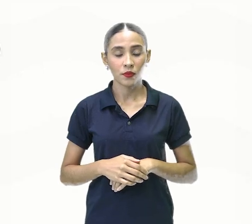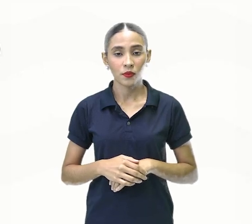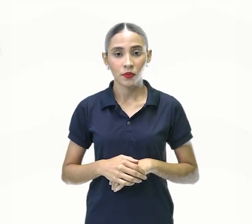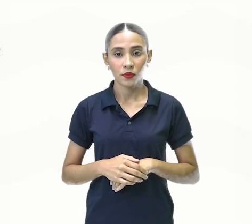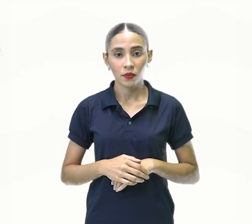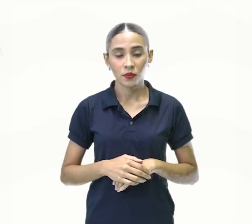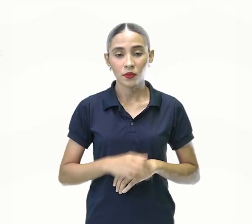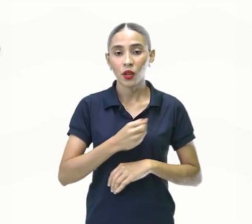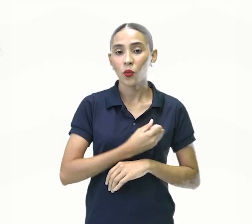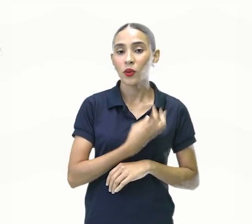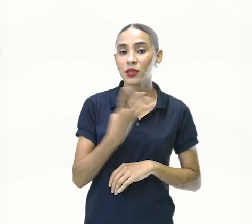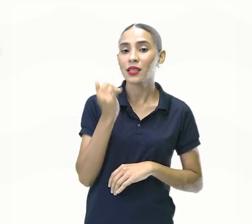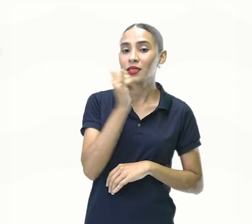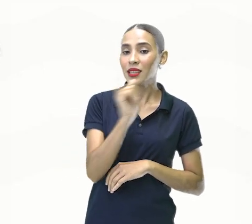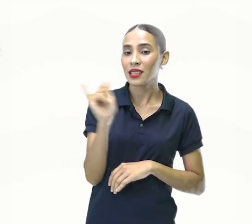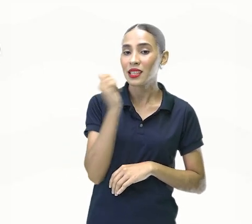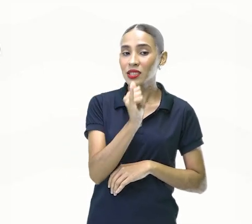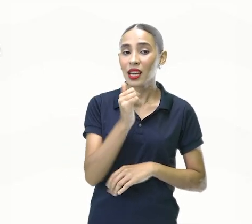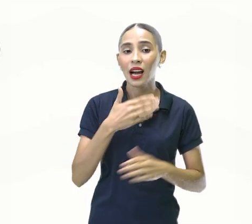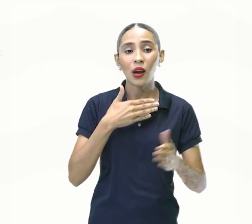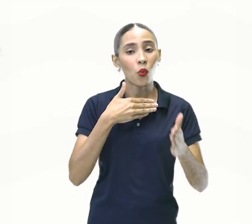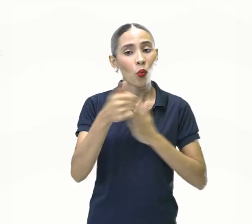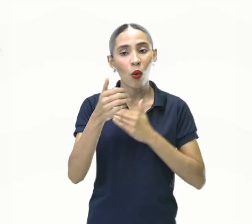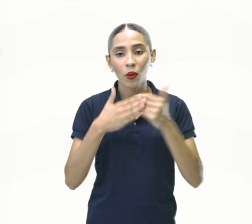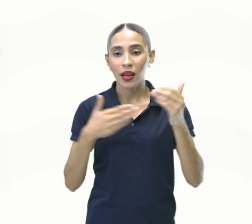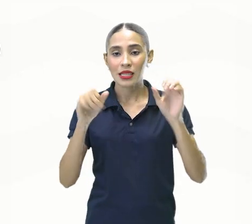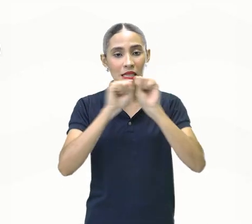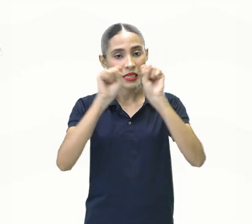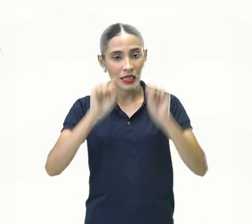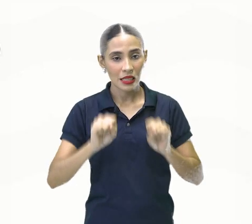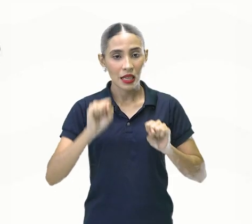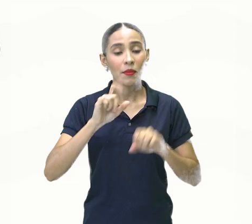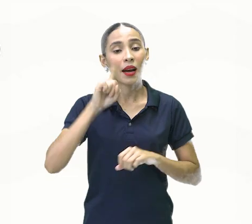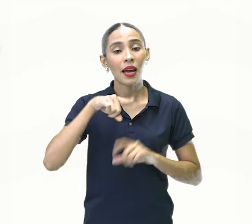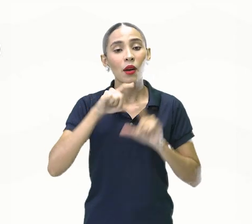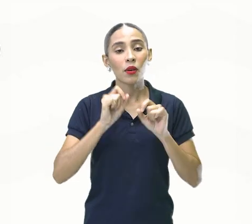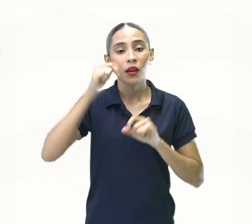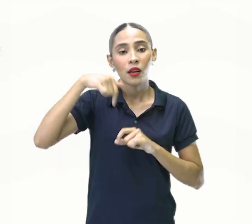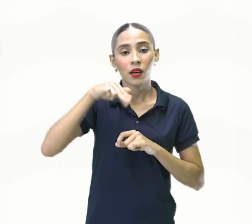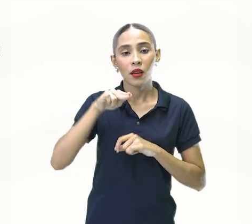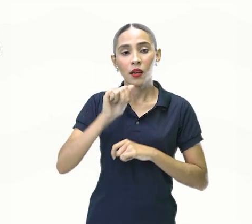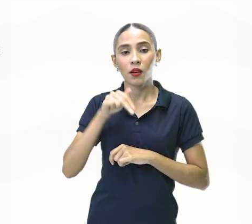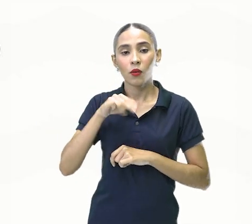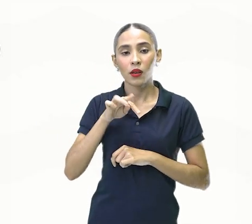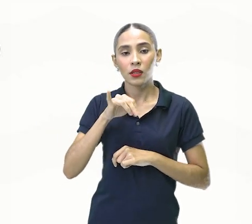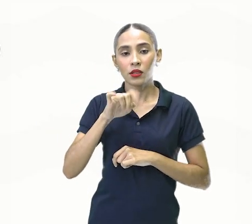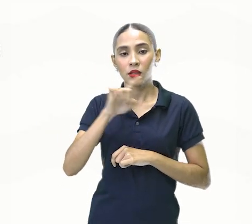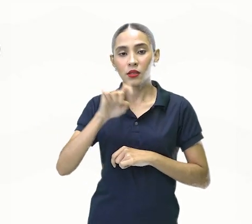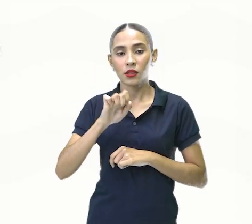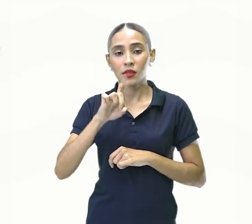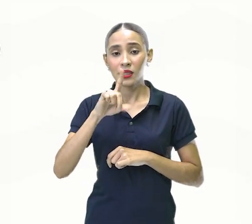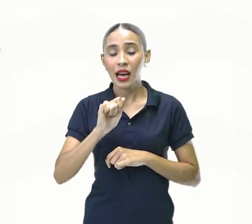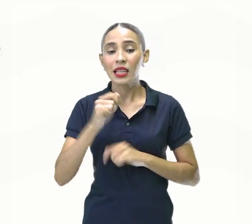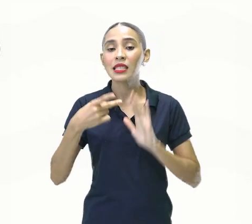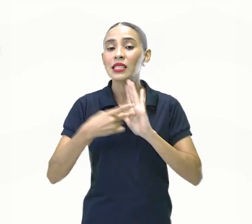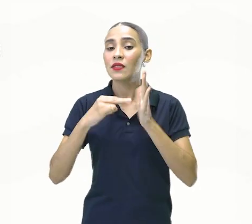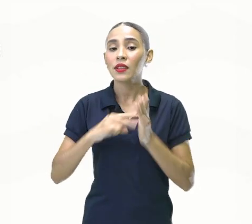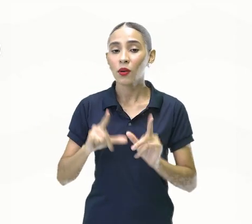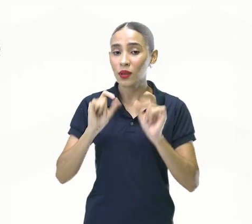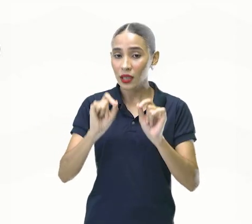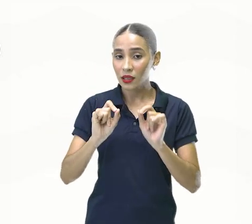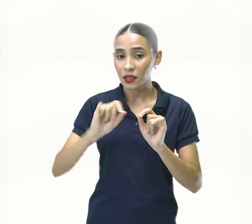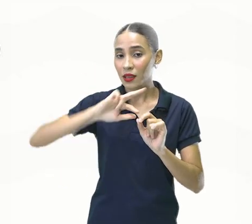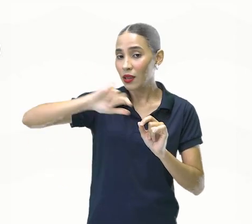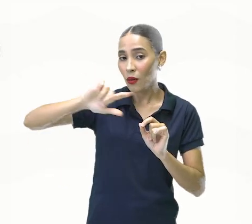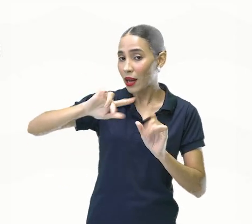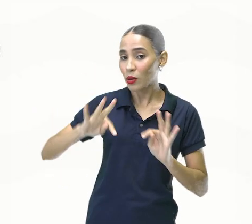a quantidade de energia de qualquer sistema é quantizada. Ou seja, nem todos